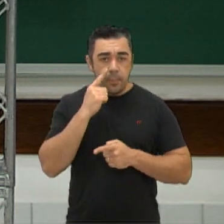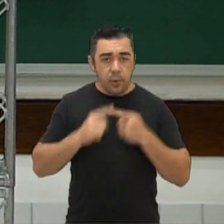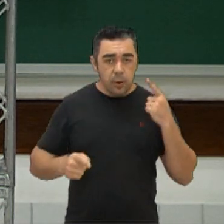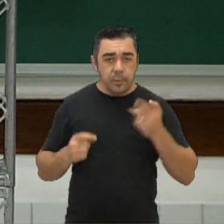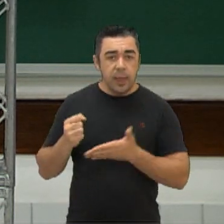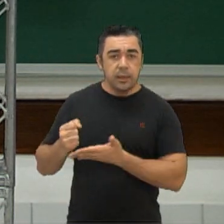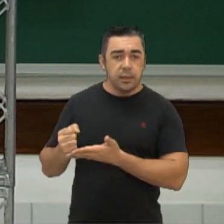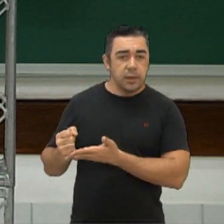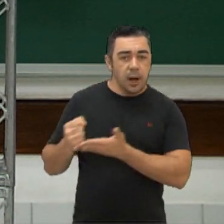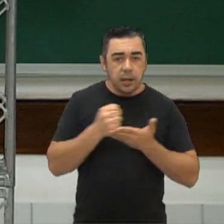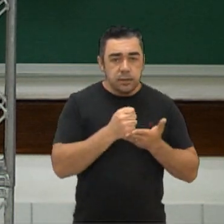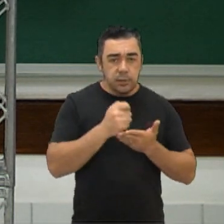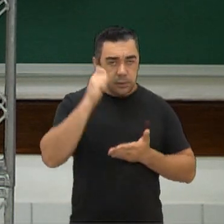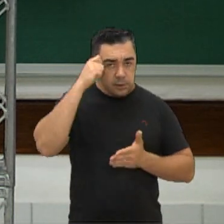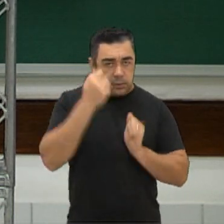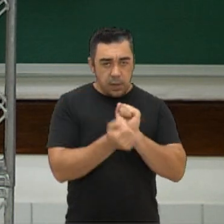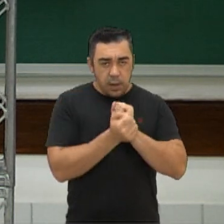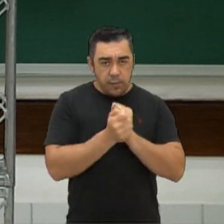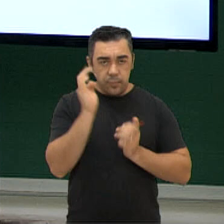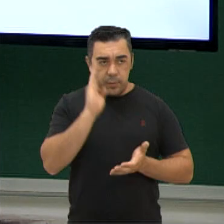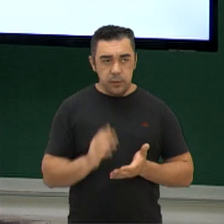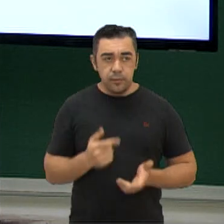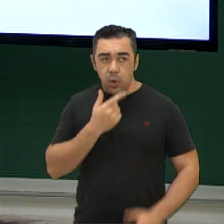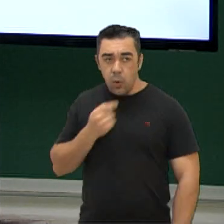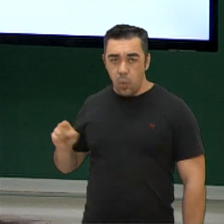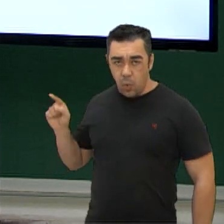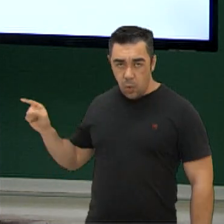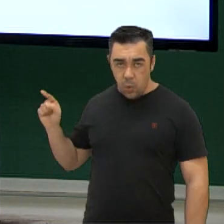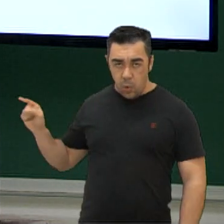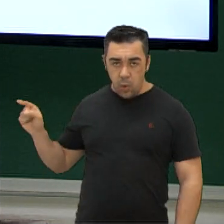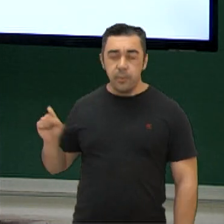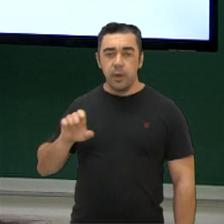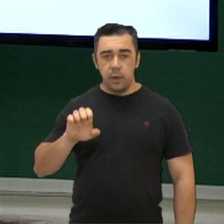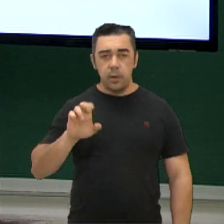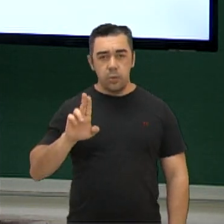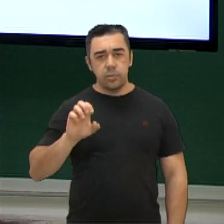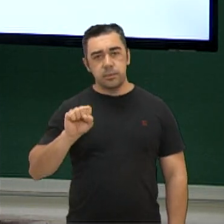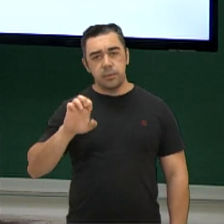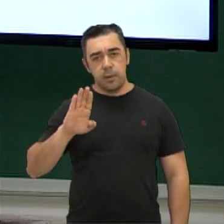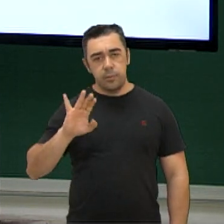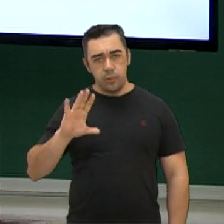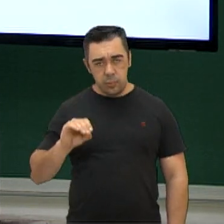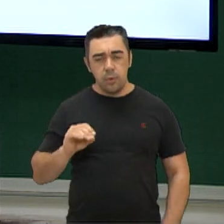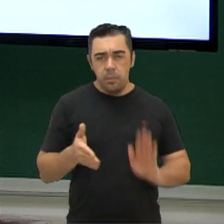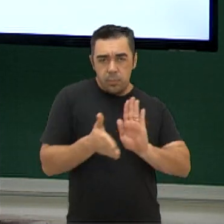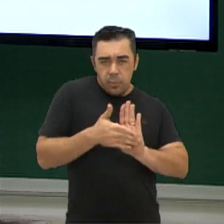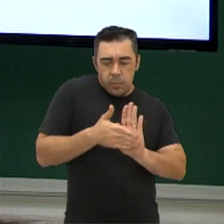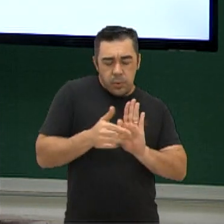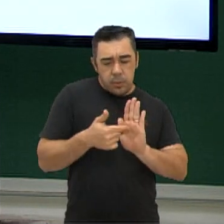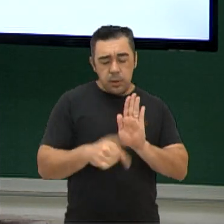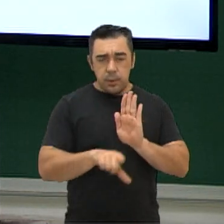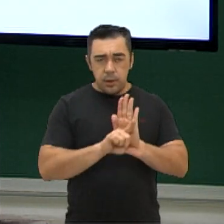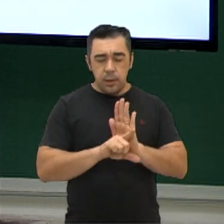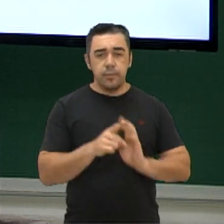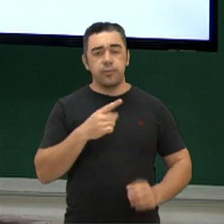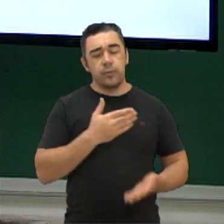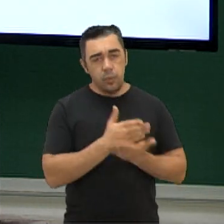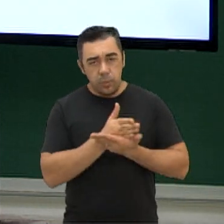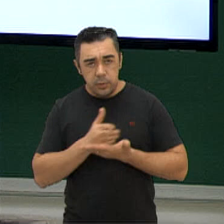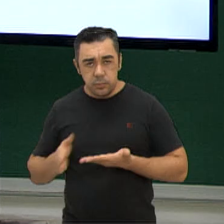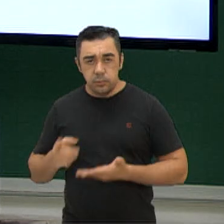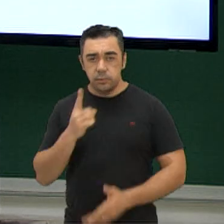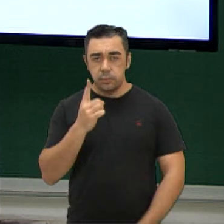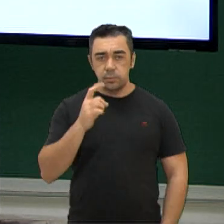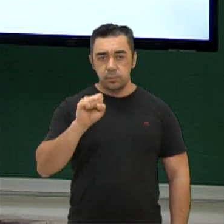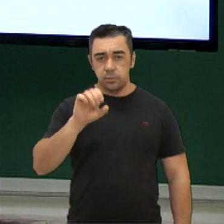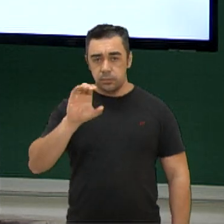Brasil. Aqui, o Eusébio de Queiroz, abolicionista que propôs a lei, foi votado e a partir então de 1850,